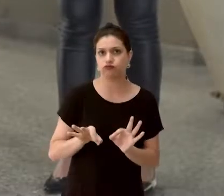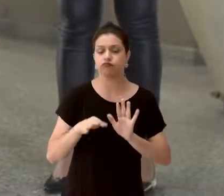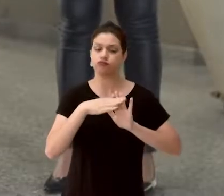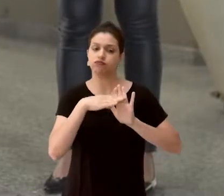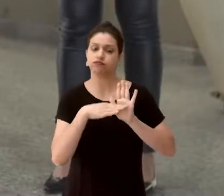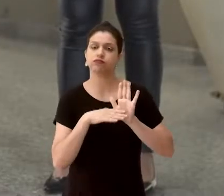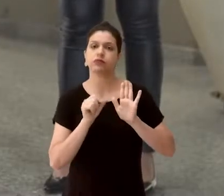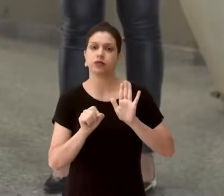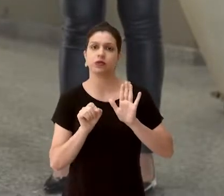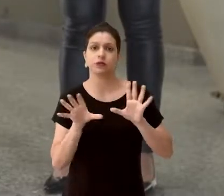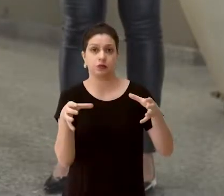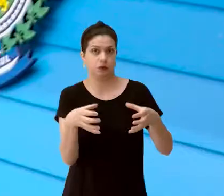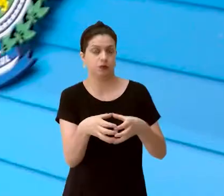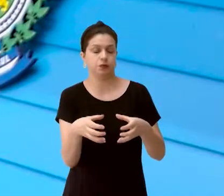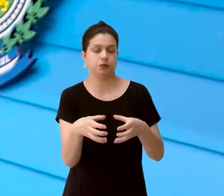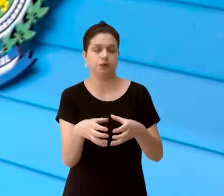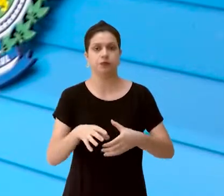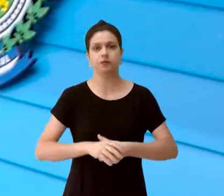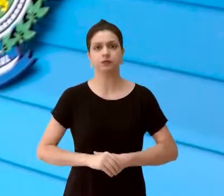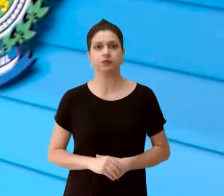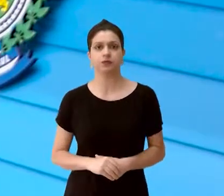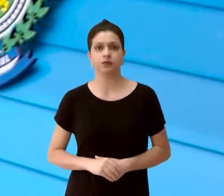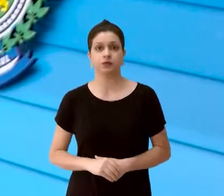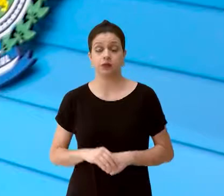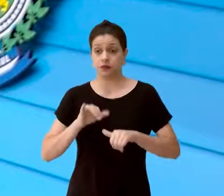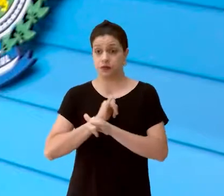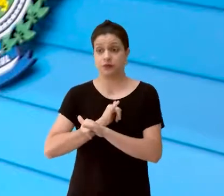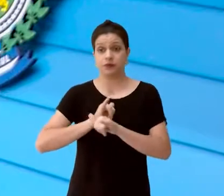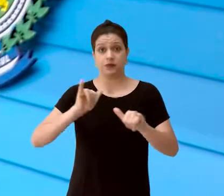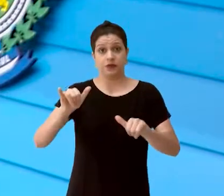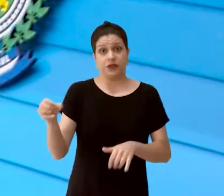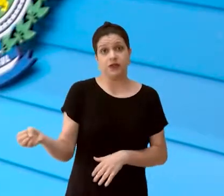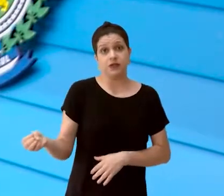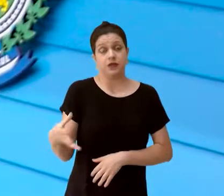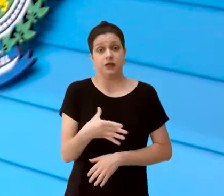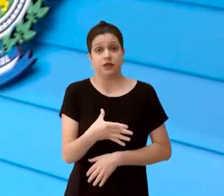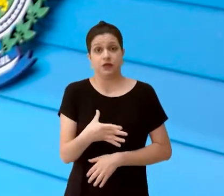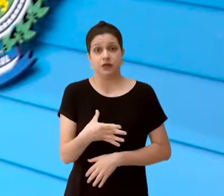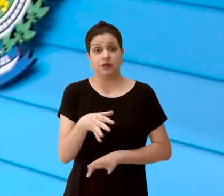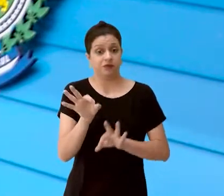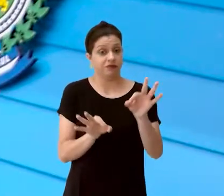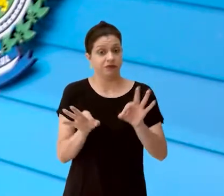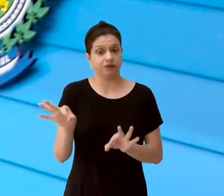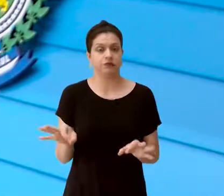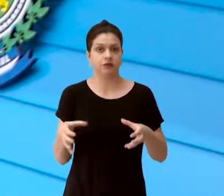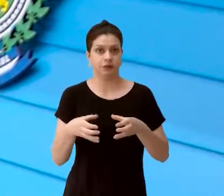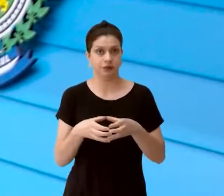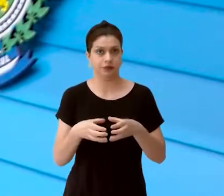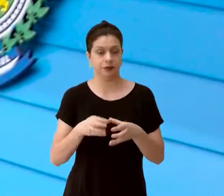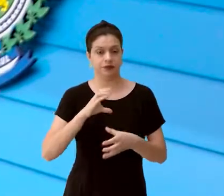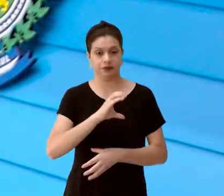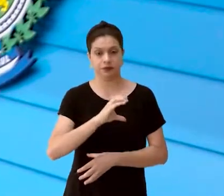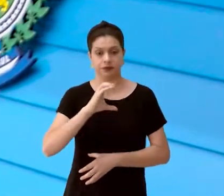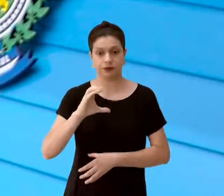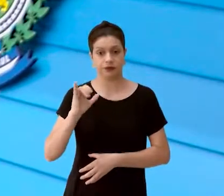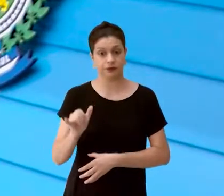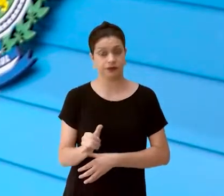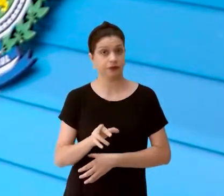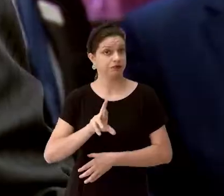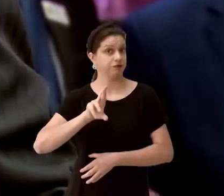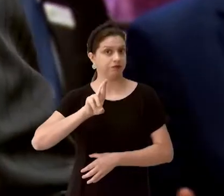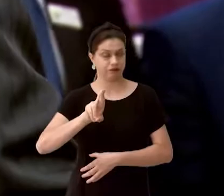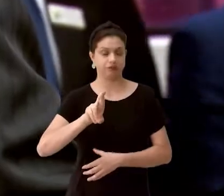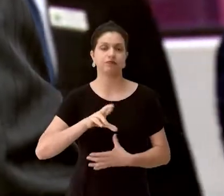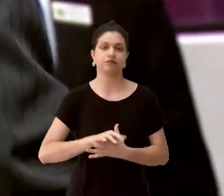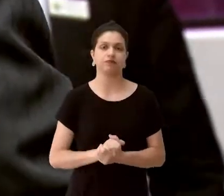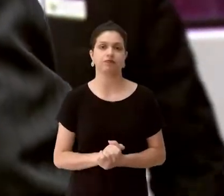blocos e bancadas. Foi anunciada a nova composição da Comissão de Constituição, Justiça e Redação.